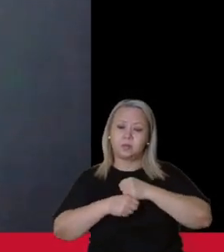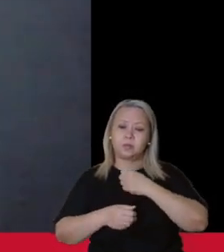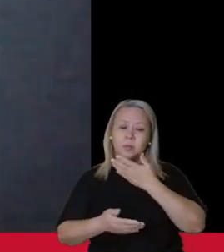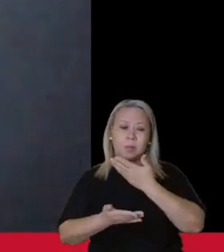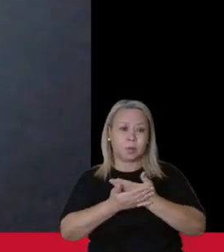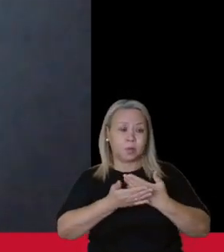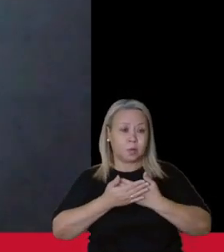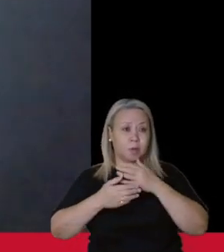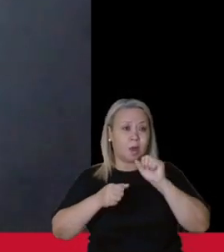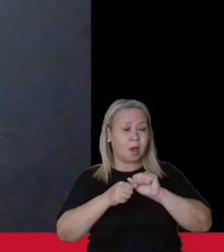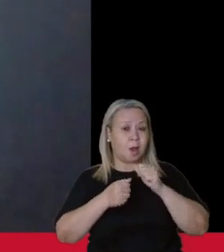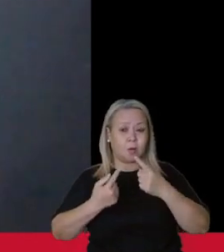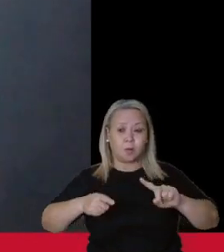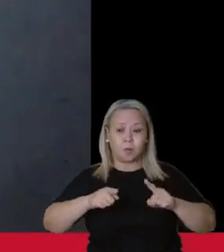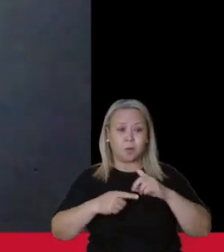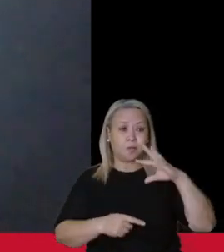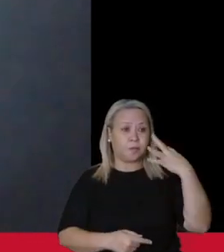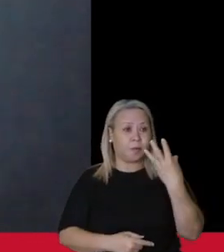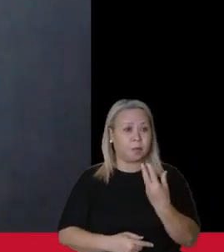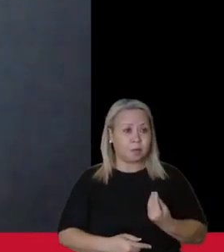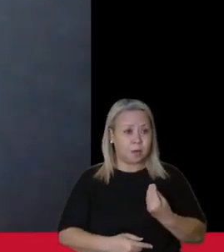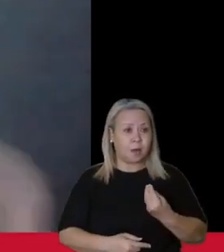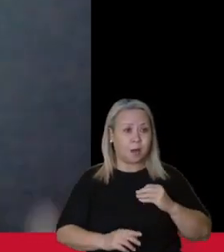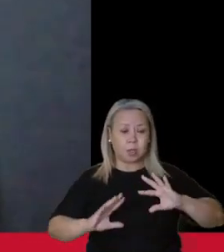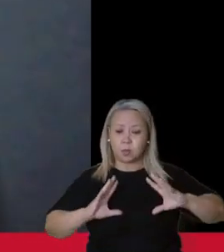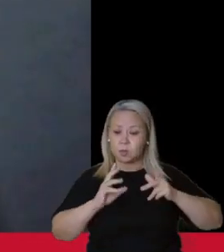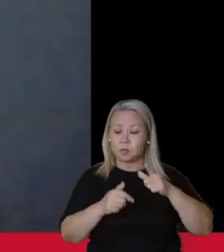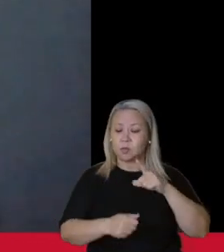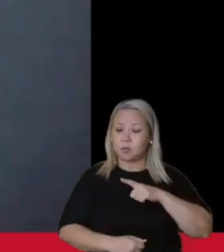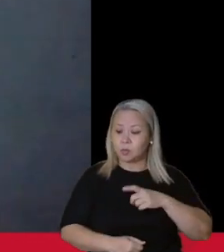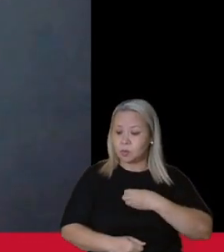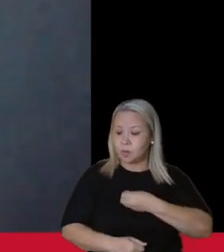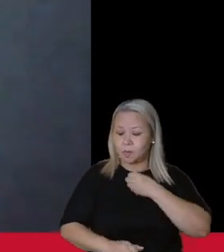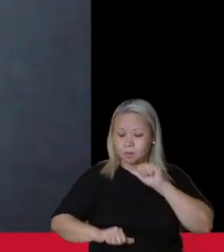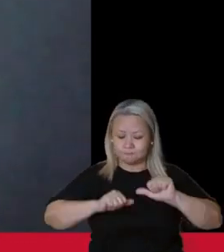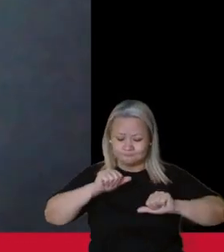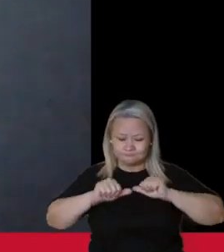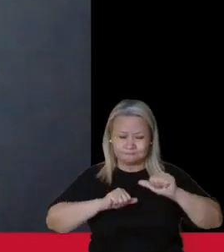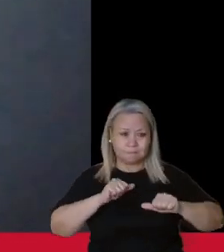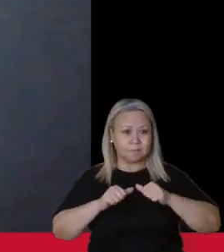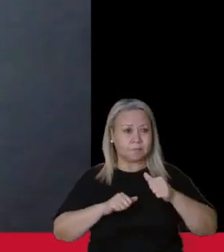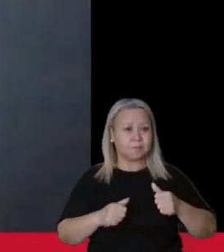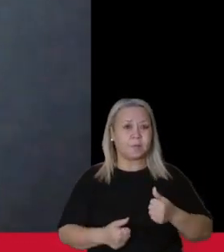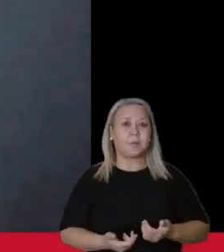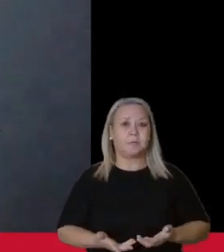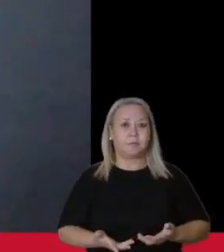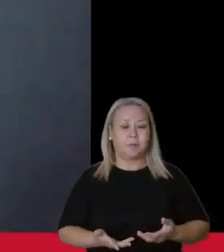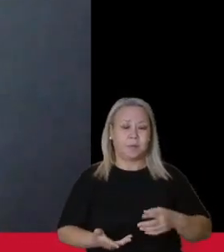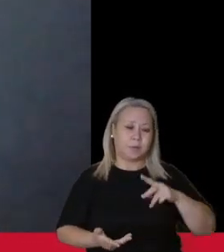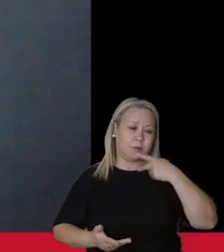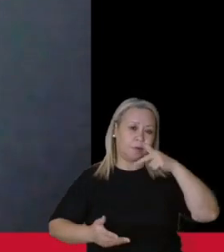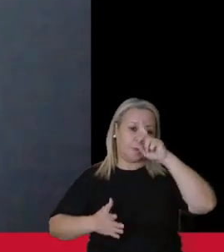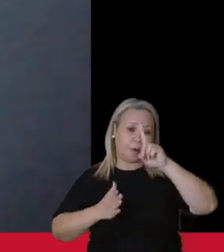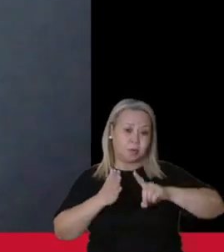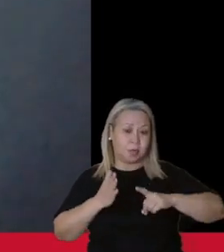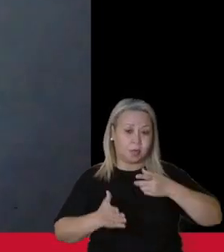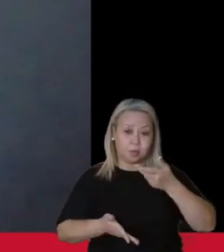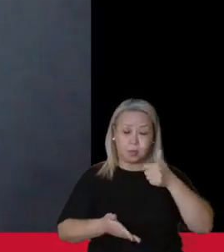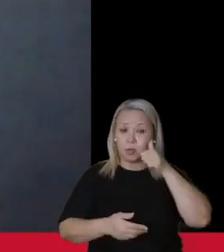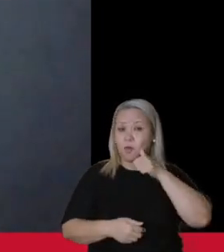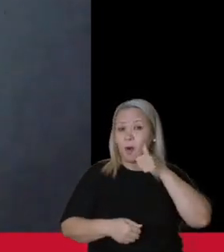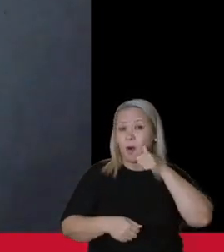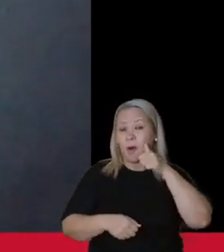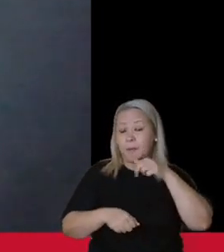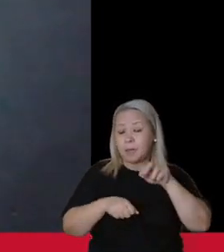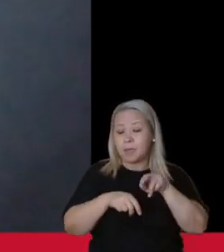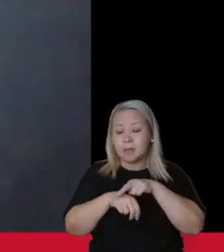fiz balé. Então eu tive uma vida radicalmente transformada. E aí eu falo do direito de uma menina negra de sonhar